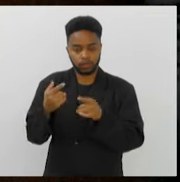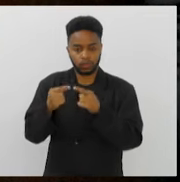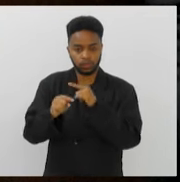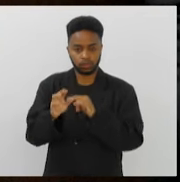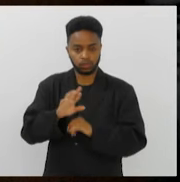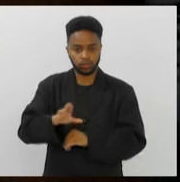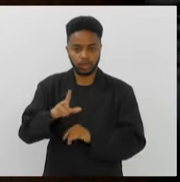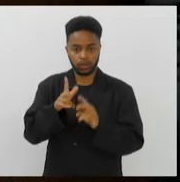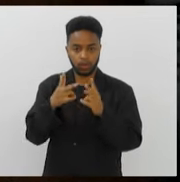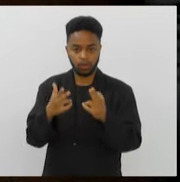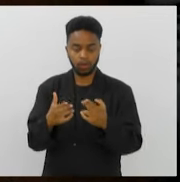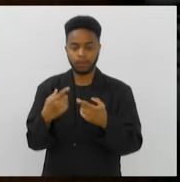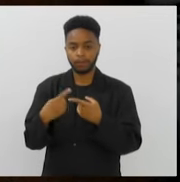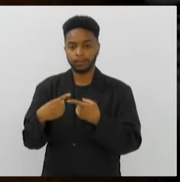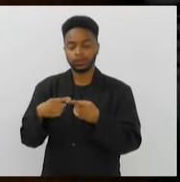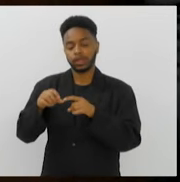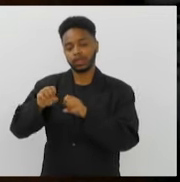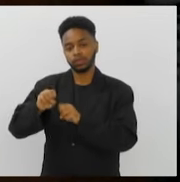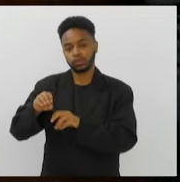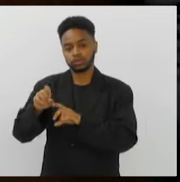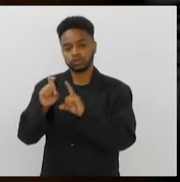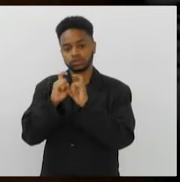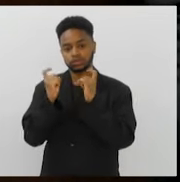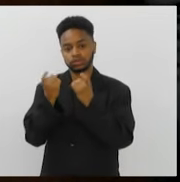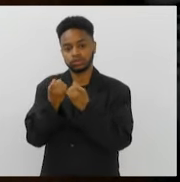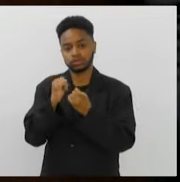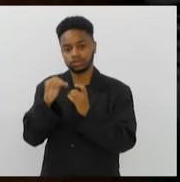sexual, respeitado a grade,